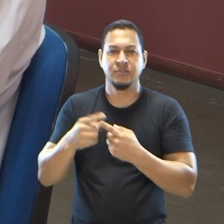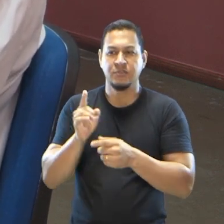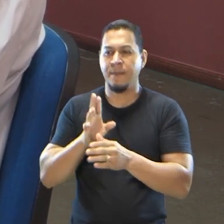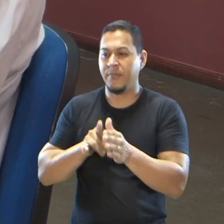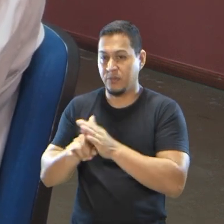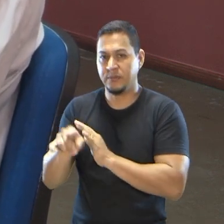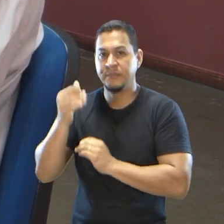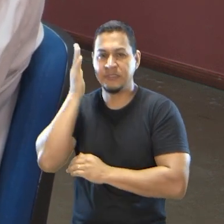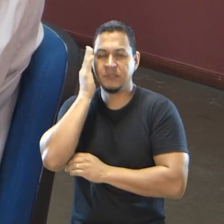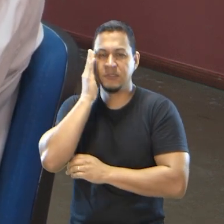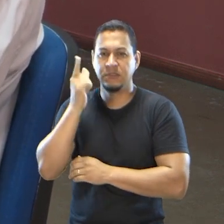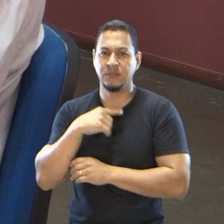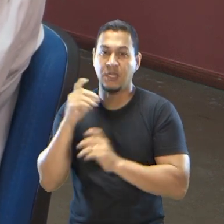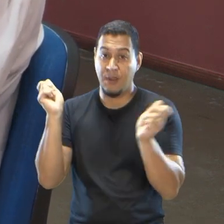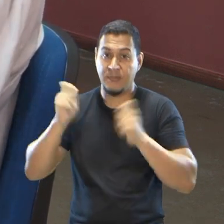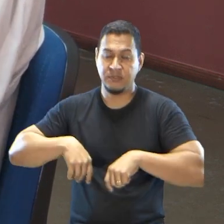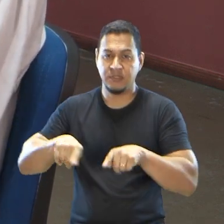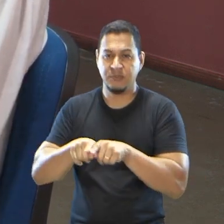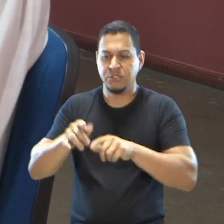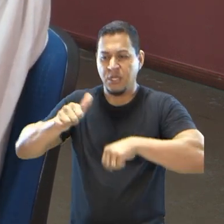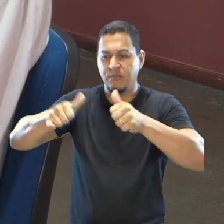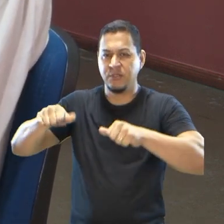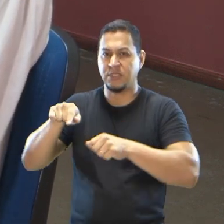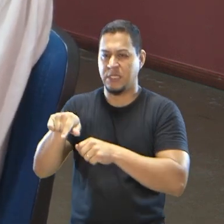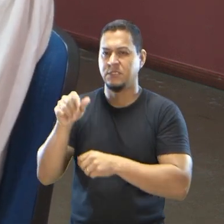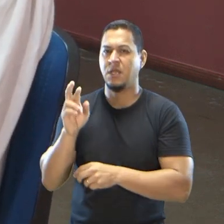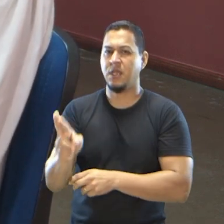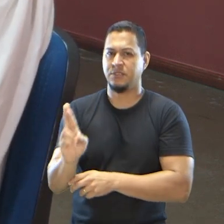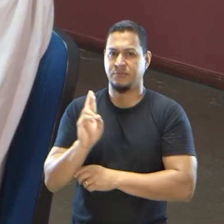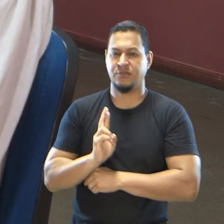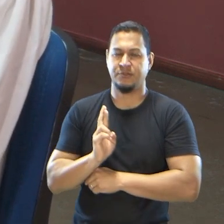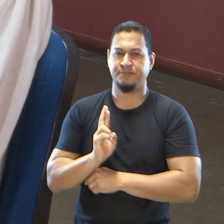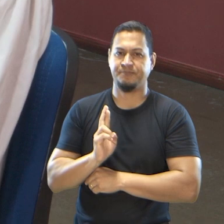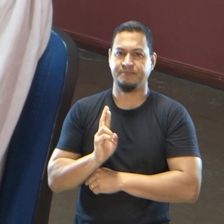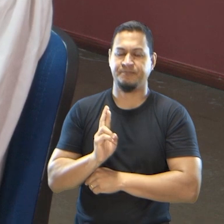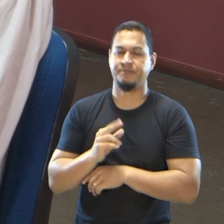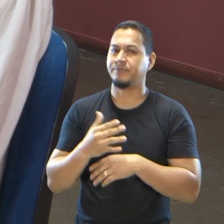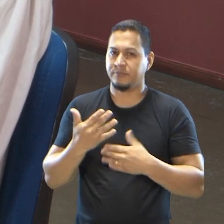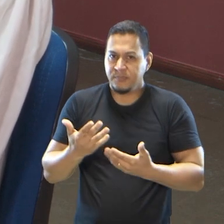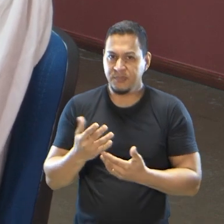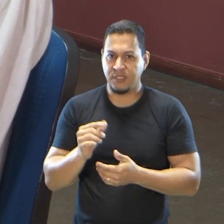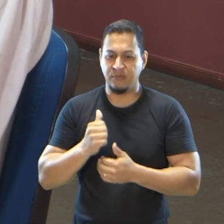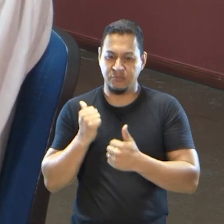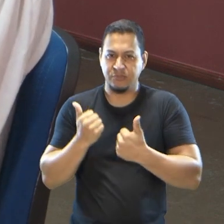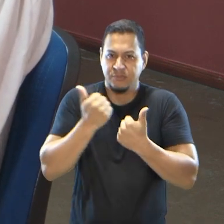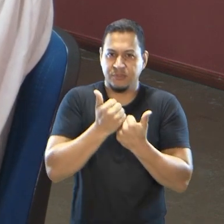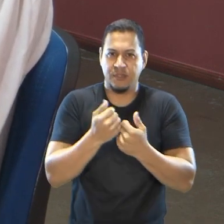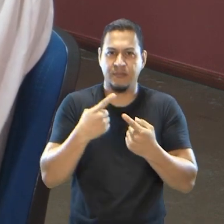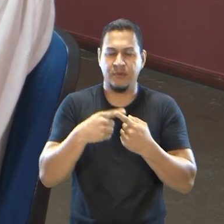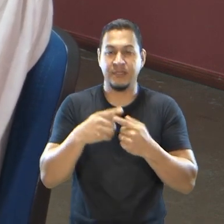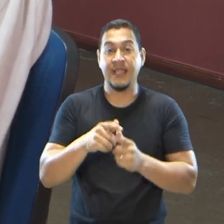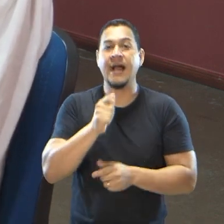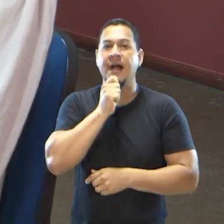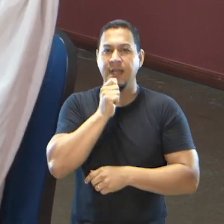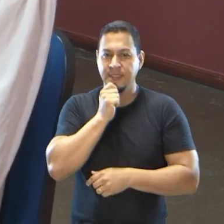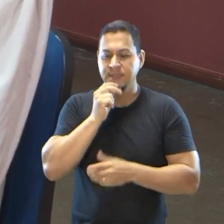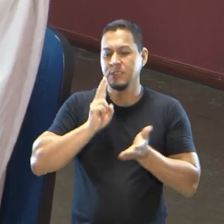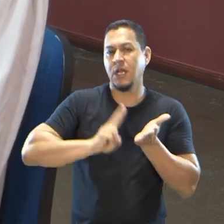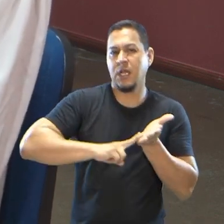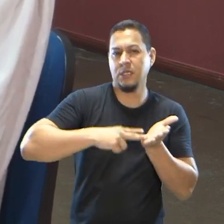saber perguntar e a gente tem que ter capacidade de avaliar essa resposta. Então, não vai substituir, porque ainda